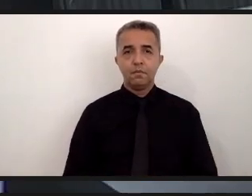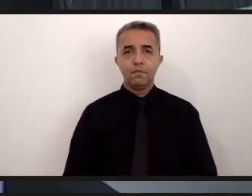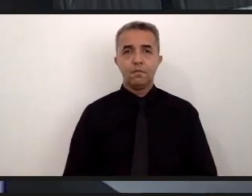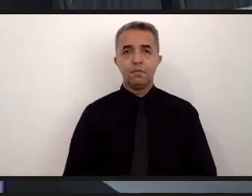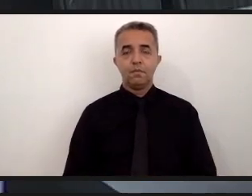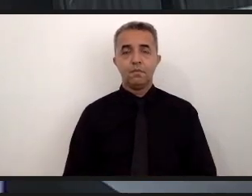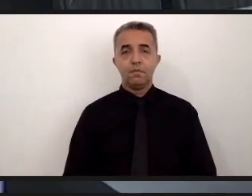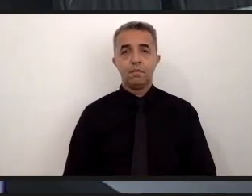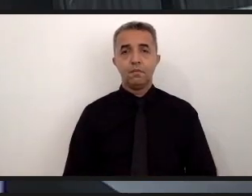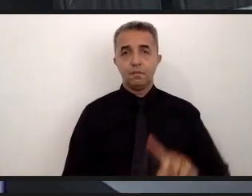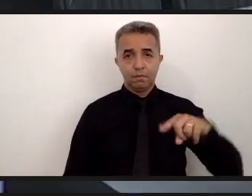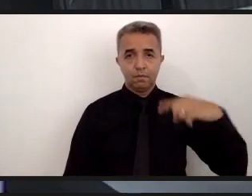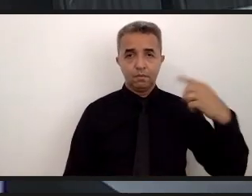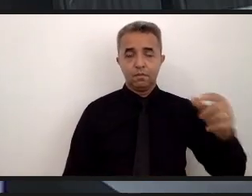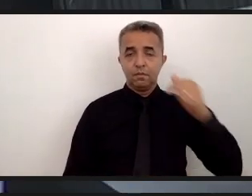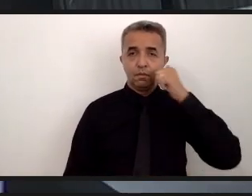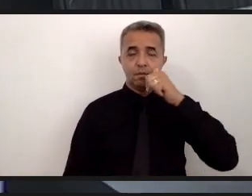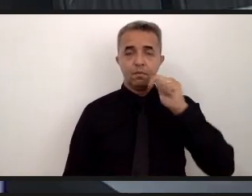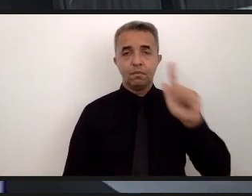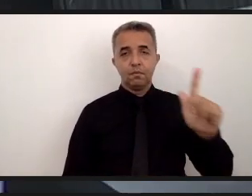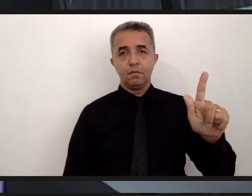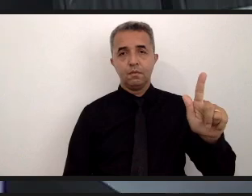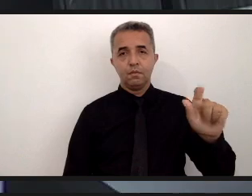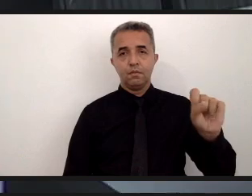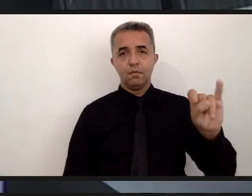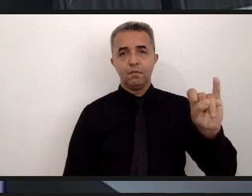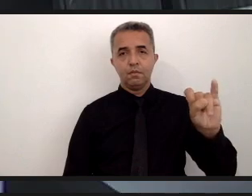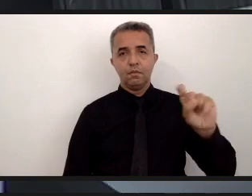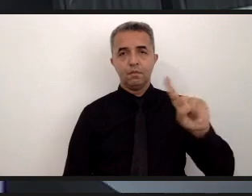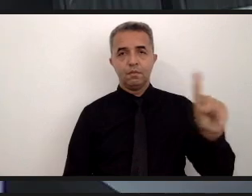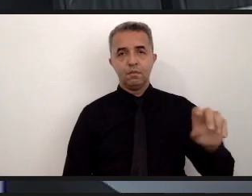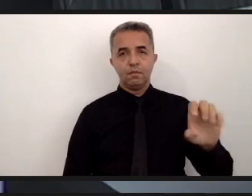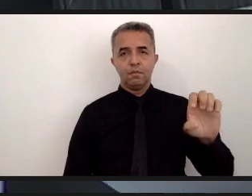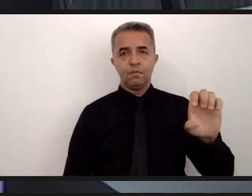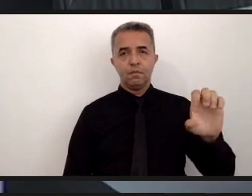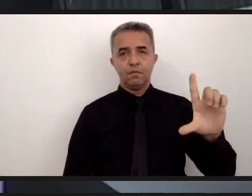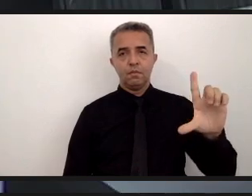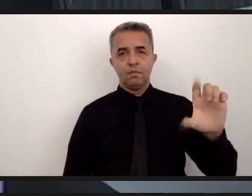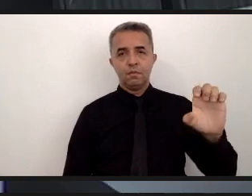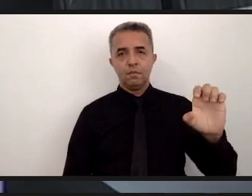Nossa homenageada, já convidamos a senhora Gisele Thaís Pérez.